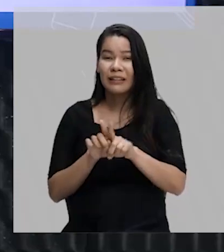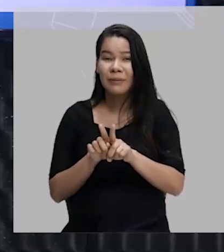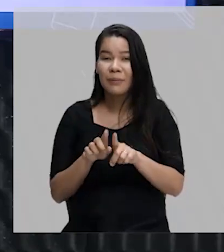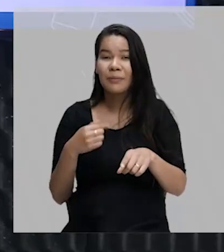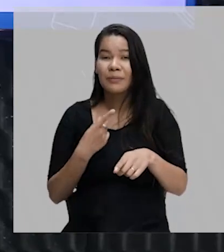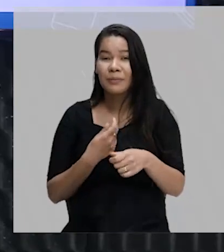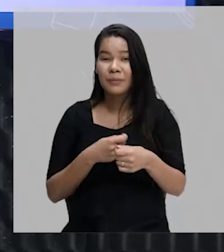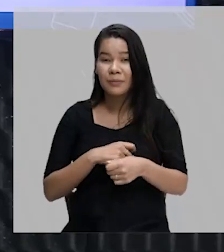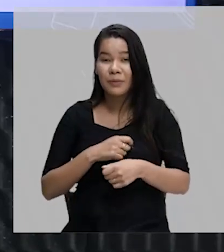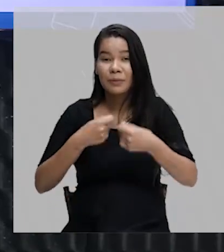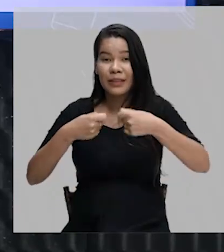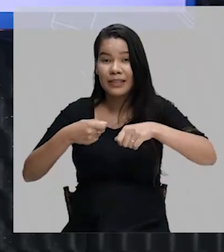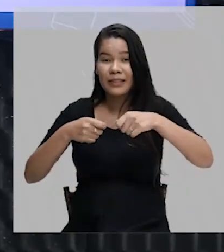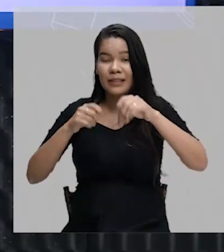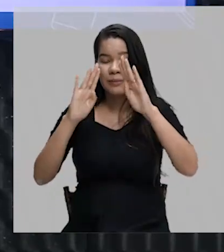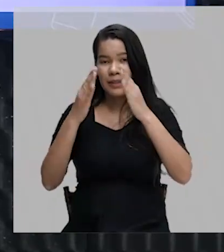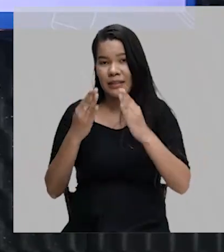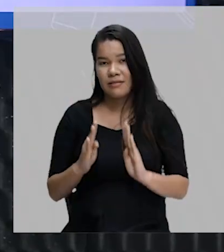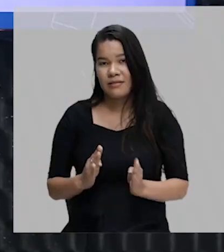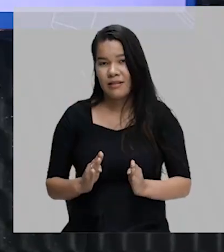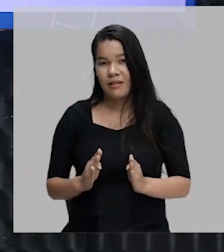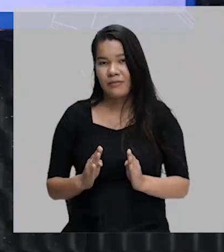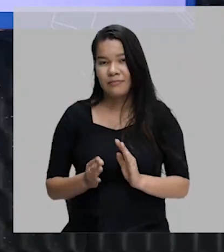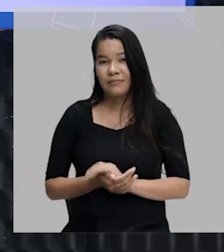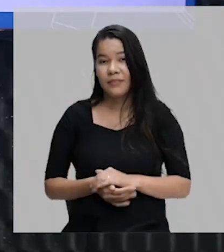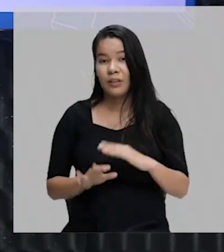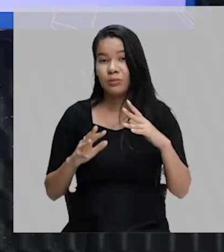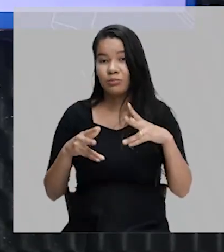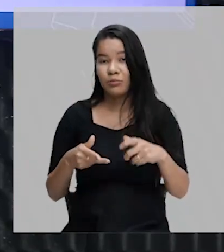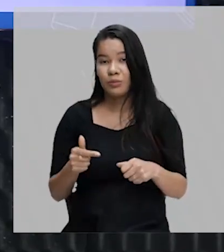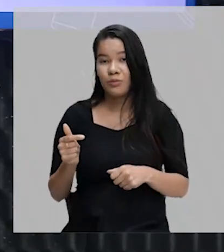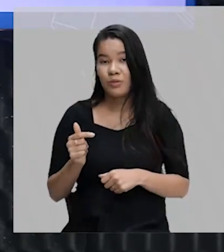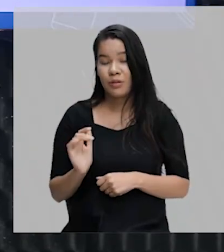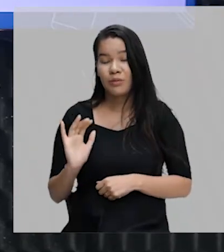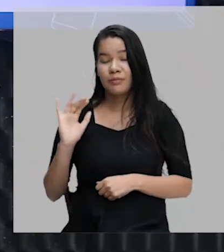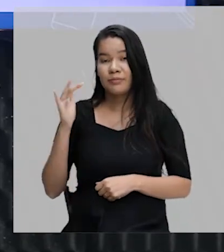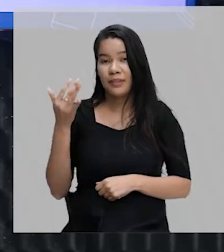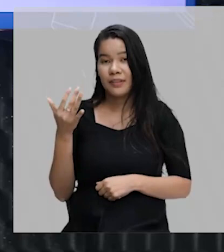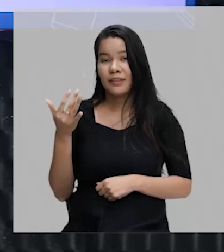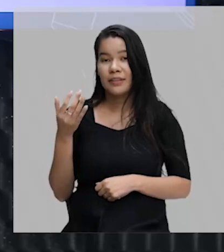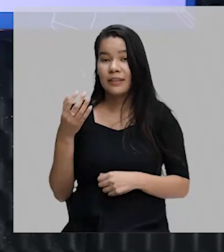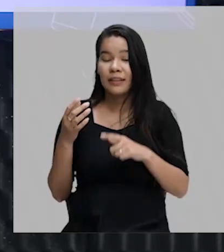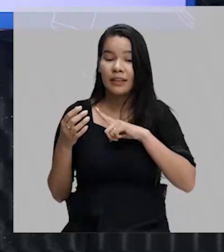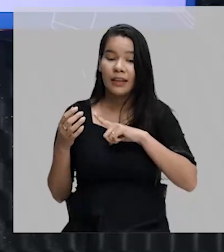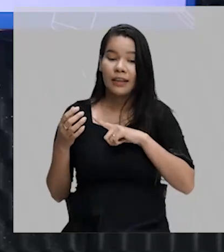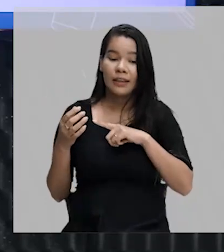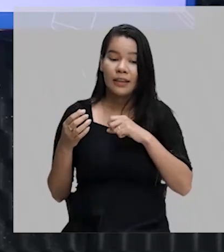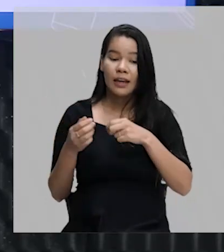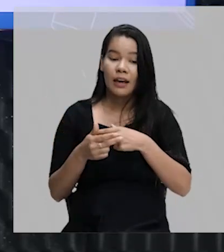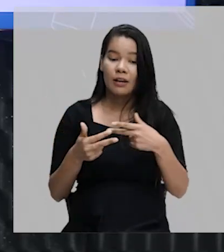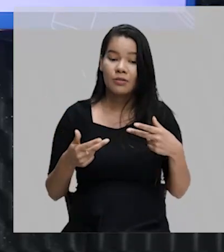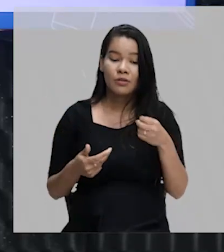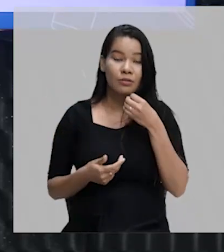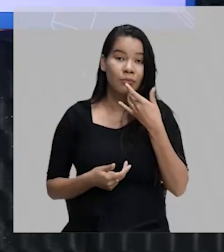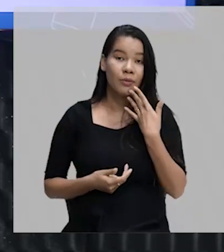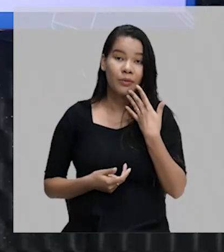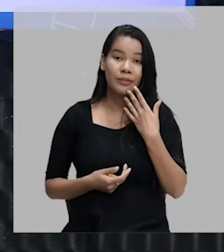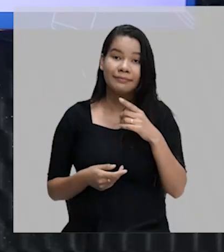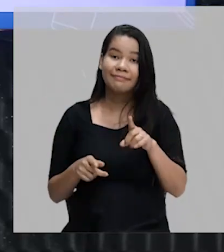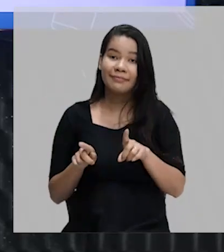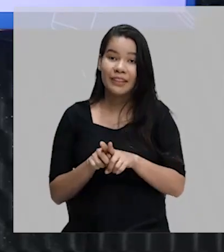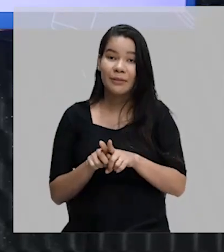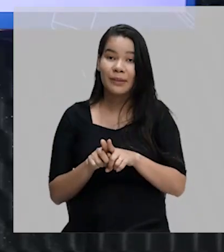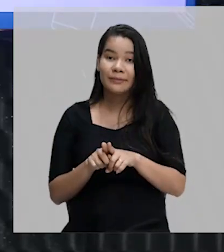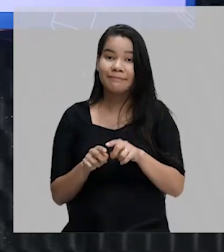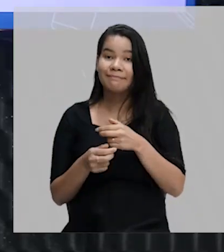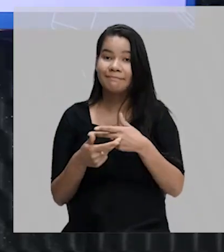se é verdade ou se não é. Então, toda essa situação tem os benefícios, né? Toda a questão na vida da gente tem